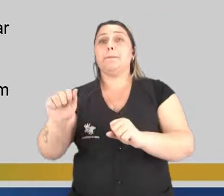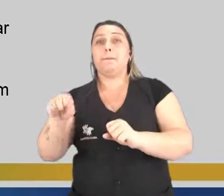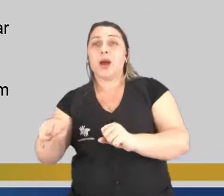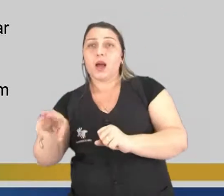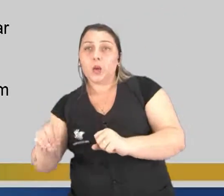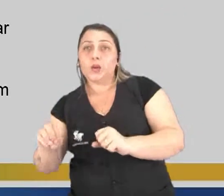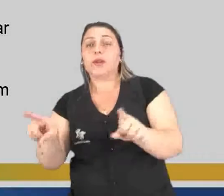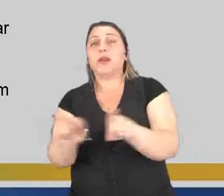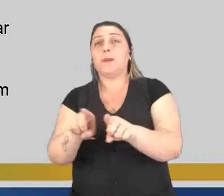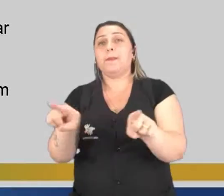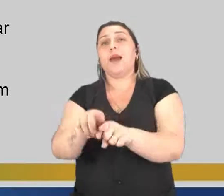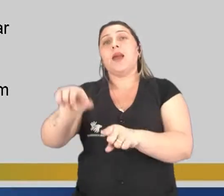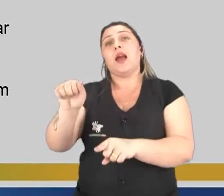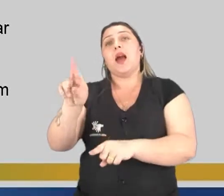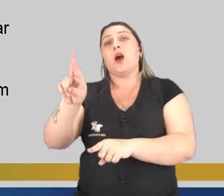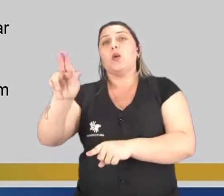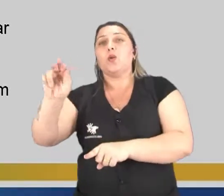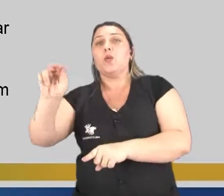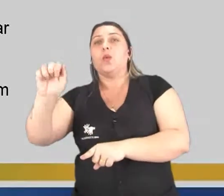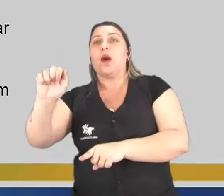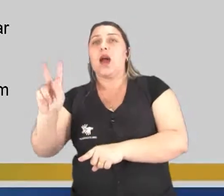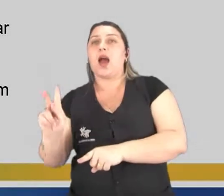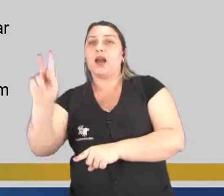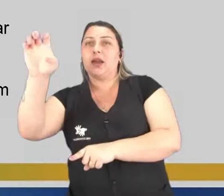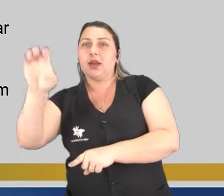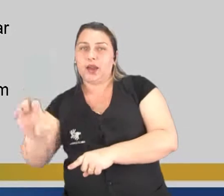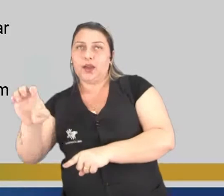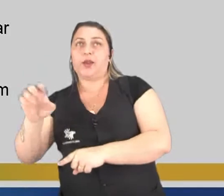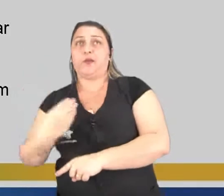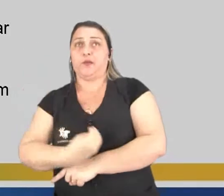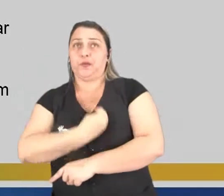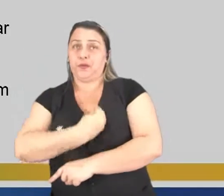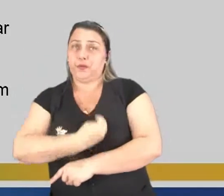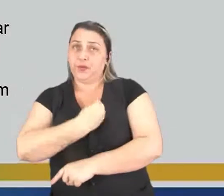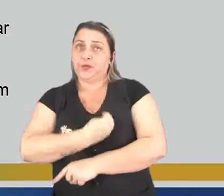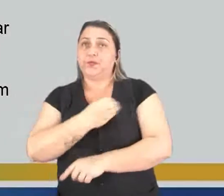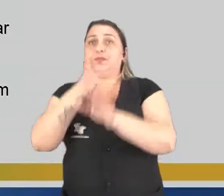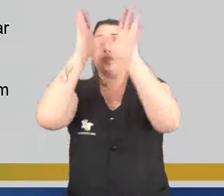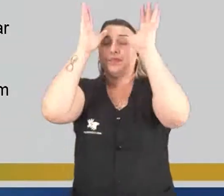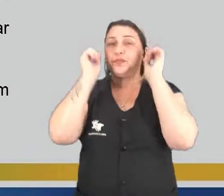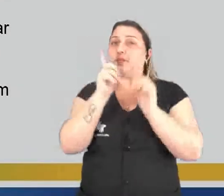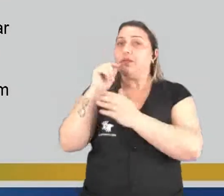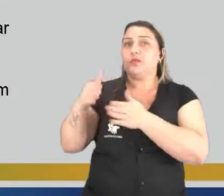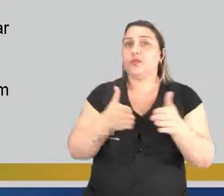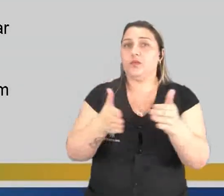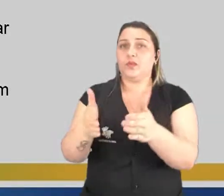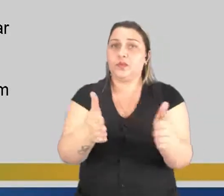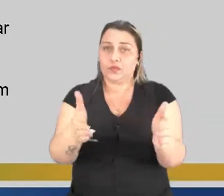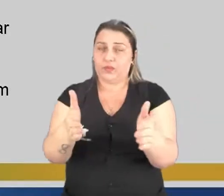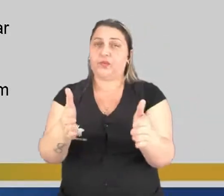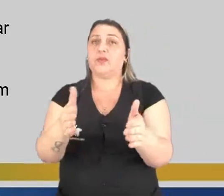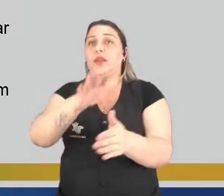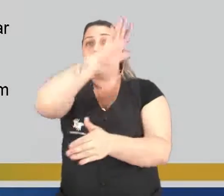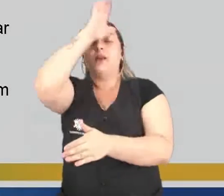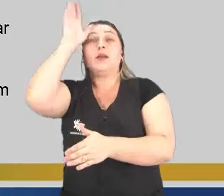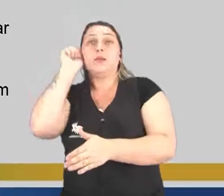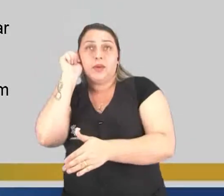o Aruaque. Né? A maior parte dos indígenas que vivem na região do Acre, dos rios, né, de várzeas da